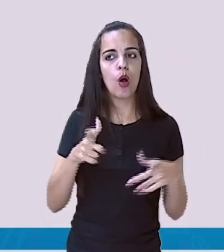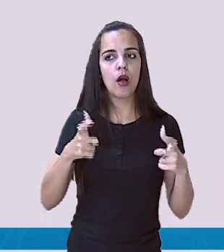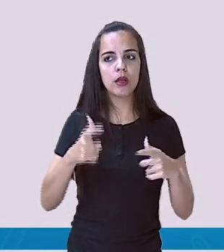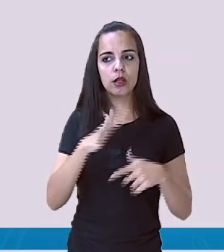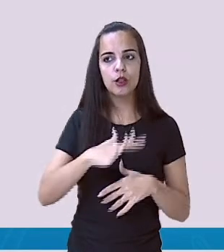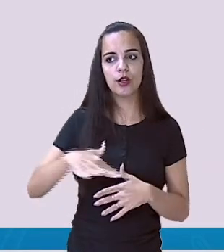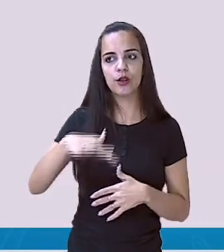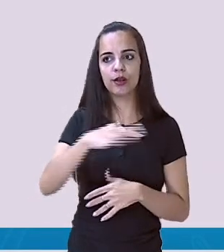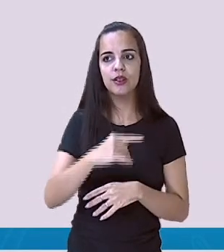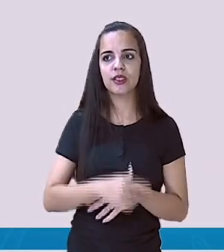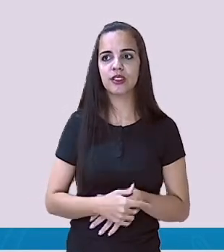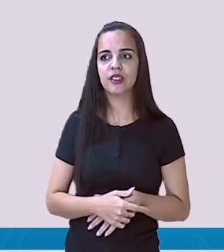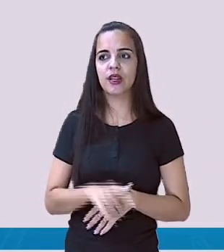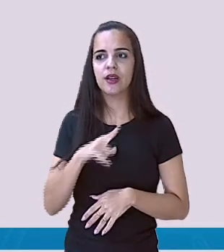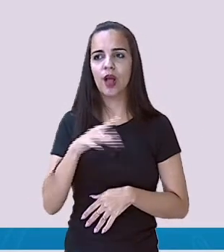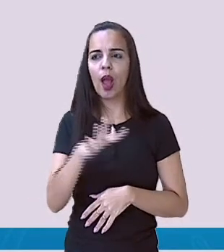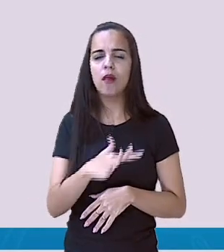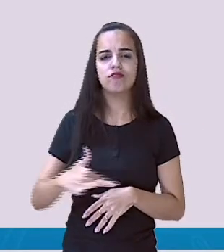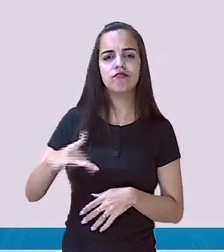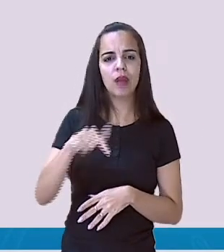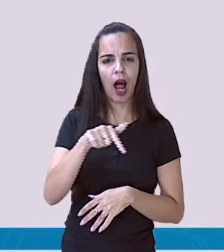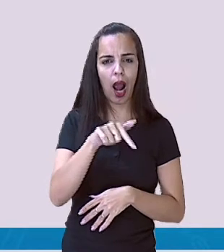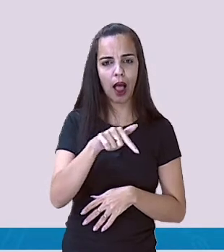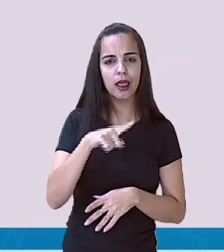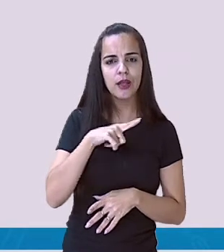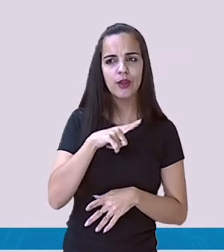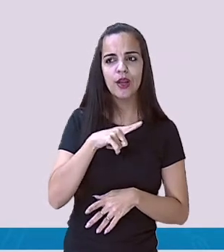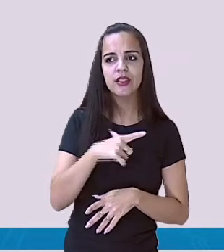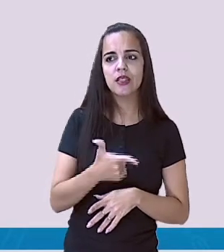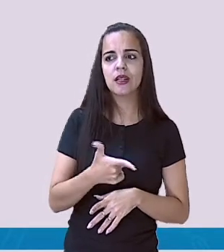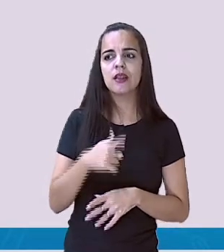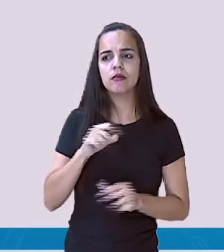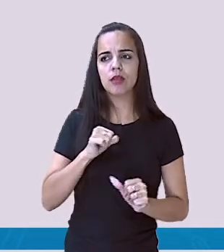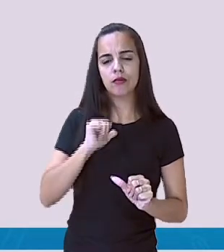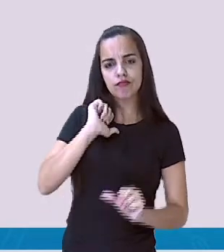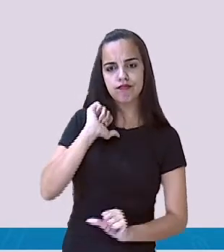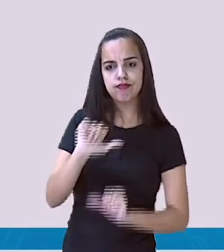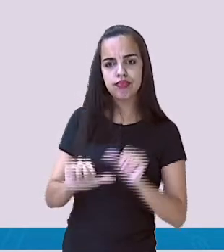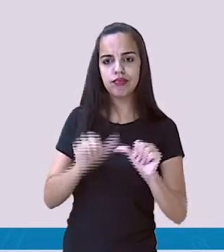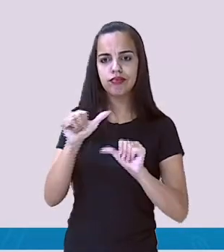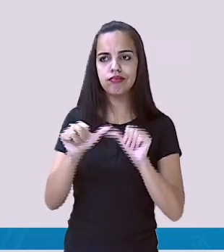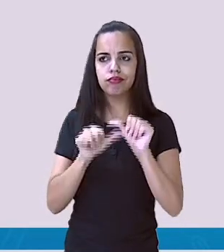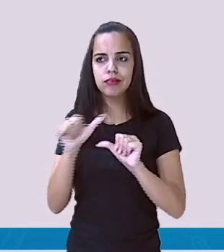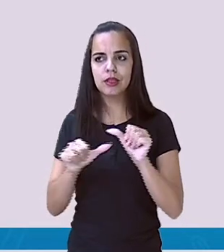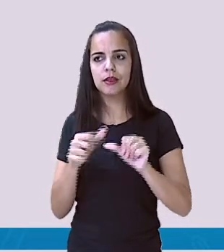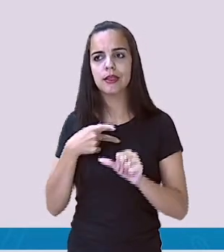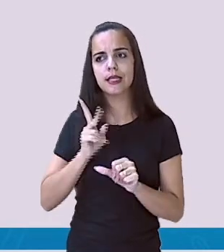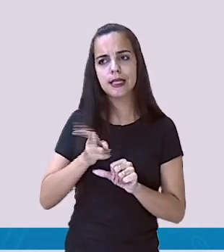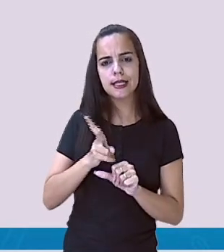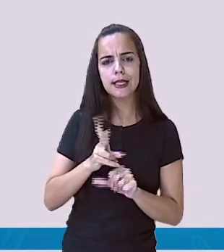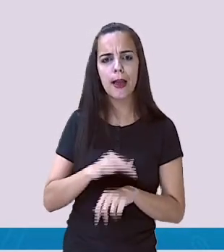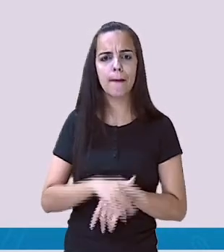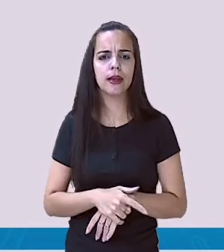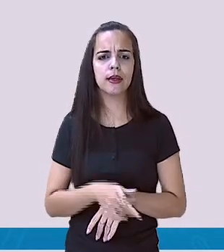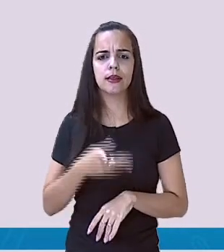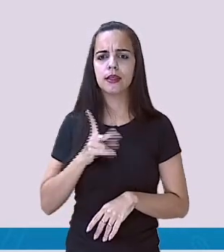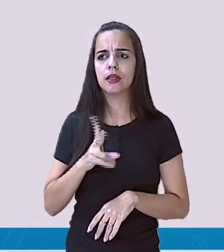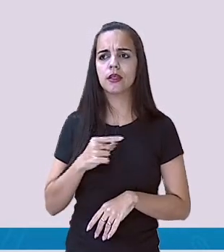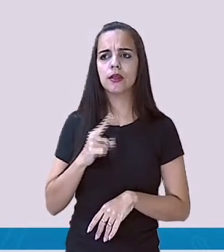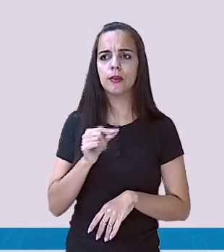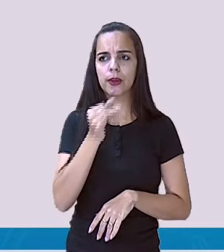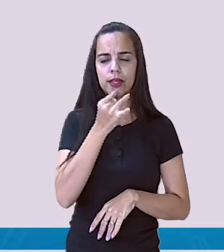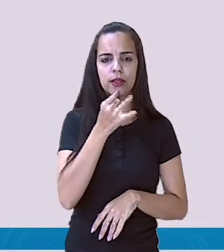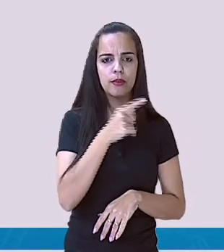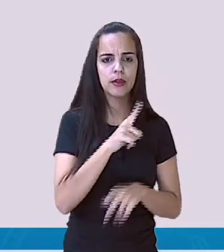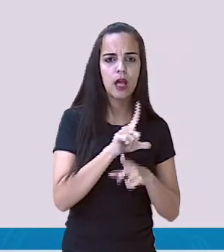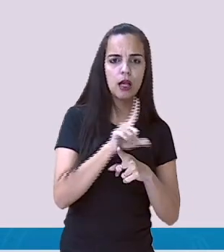E além disso, tem um processo de revitalização. Sempre vem acontecendo mudanças, né? Tem a saída